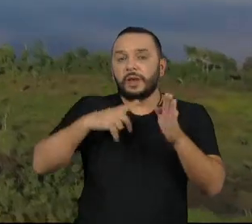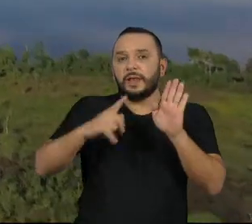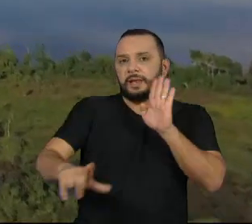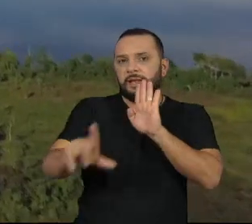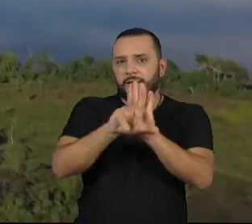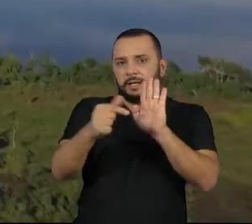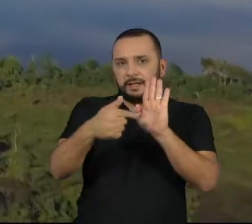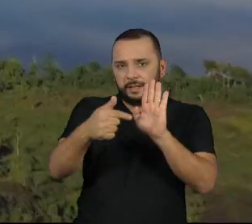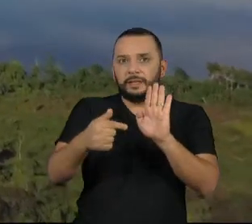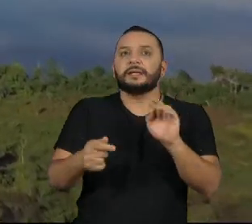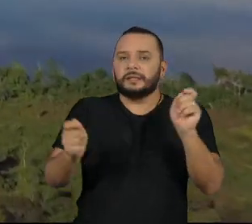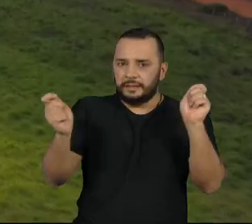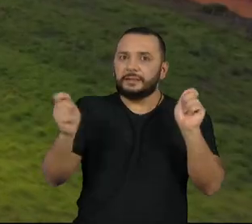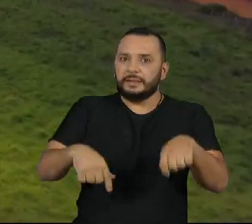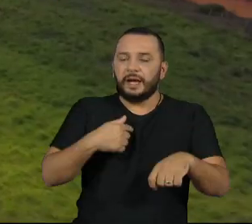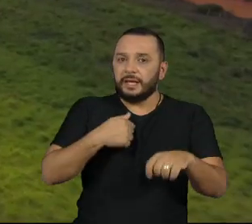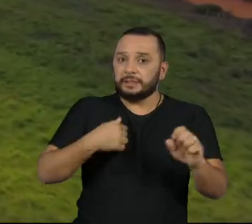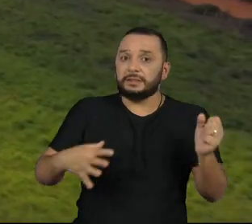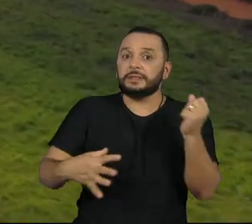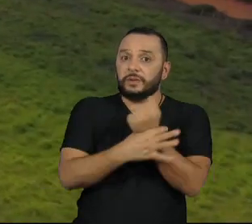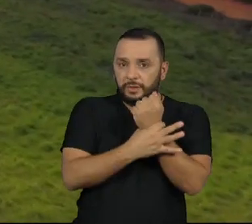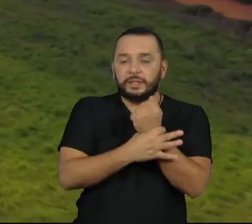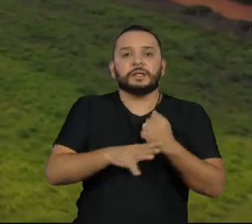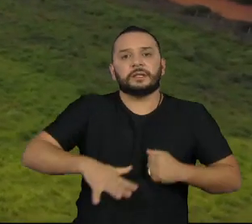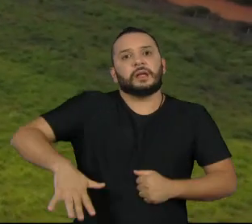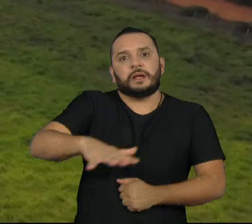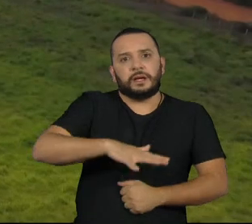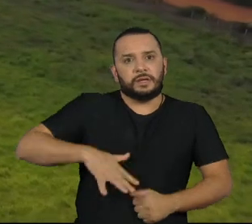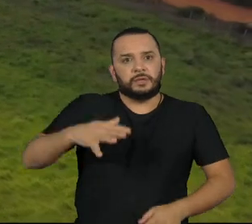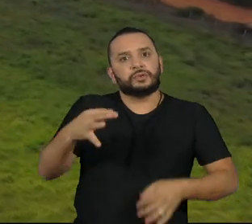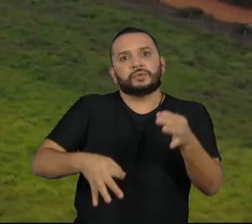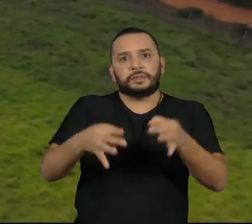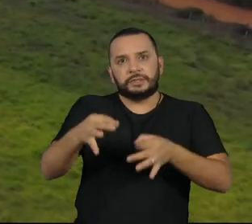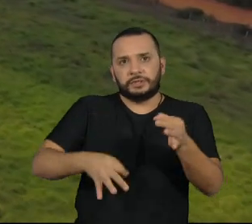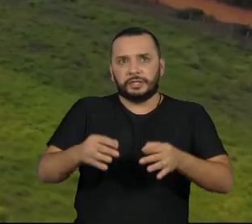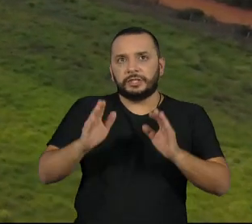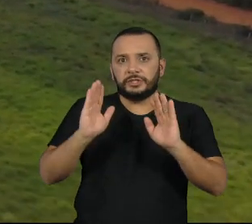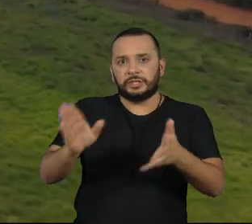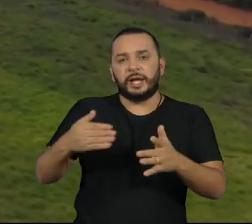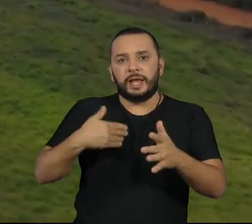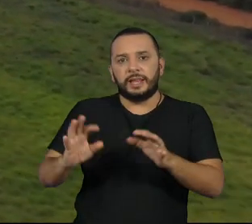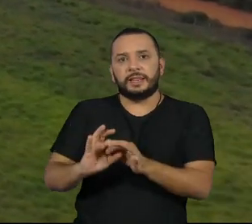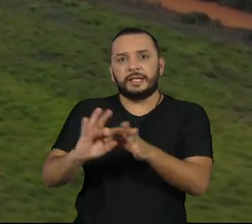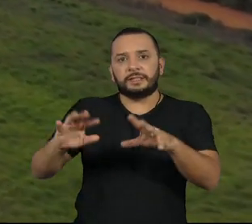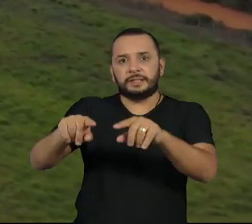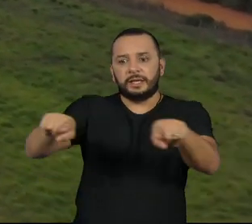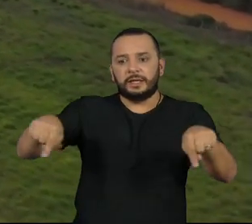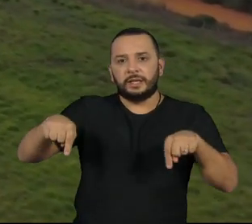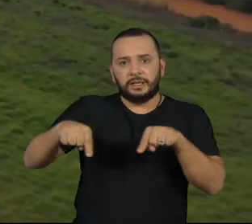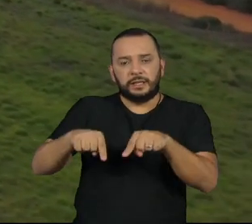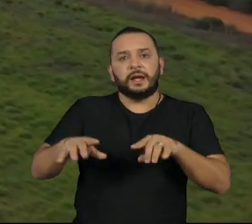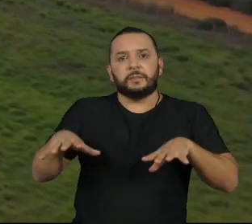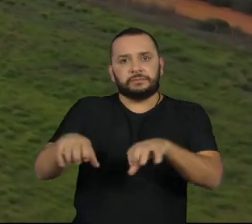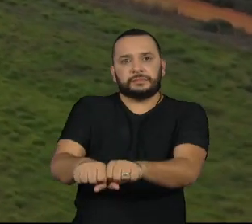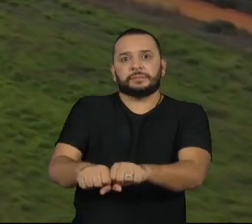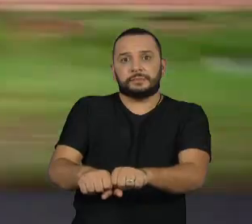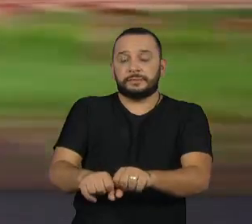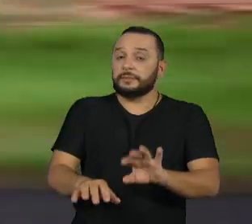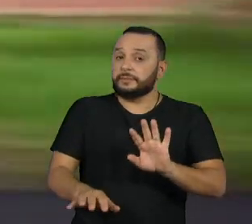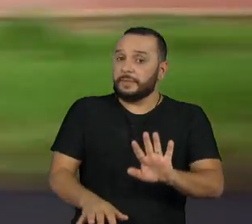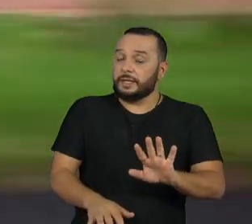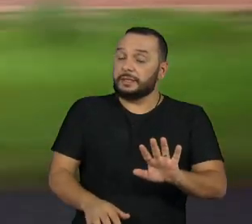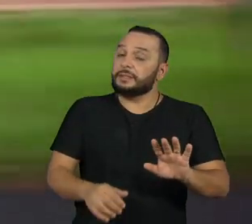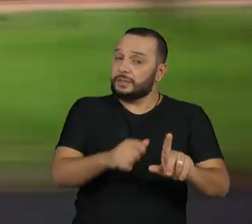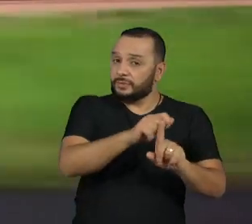reduzir insegurança jurídica em relação ao licenciamento. Várias entidades da sociedade civil se